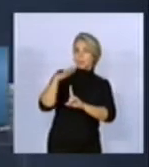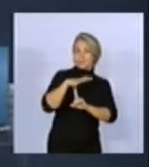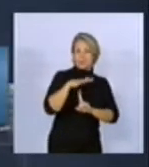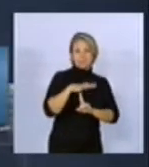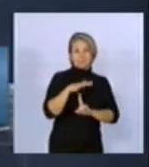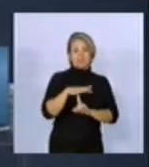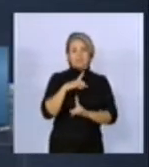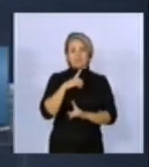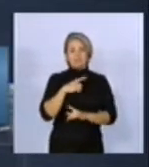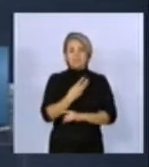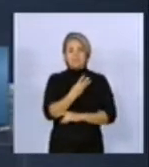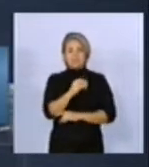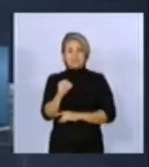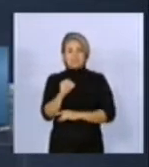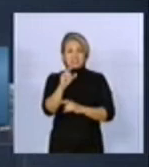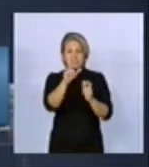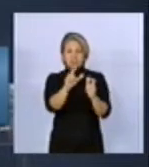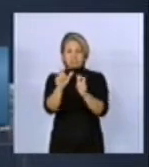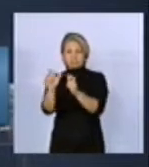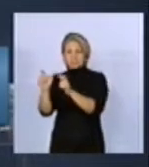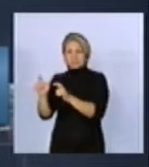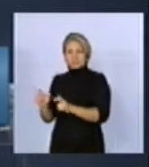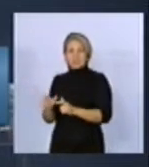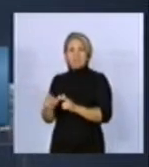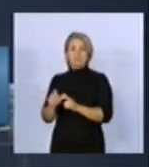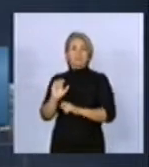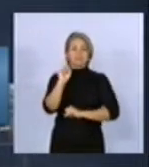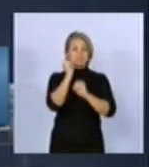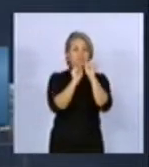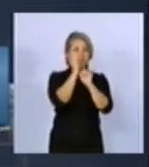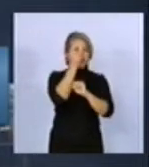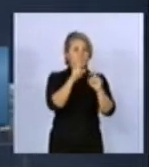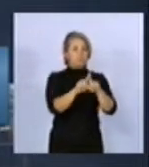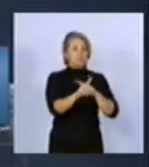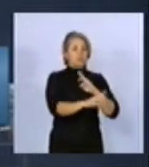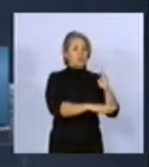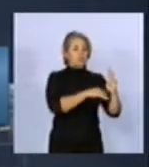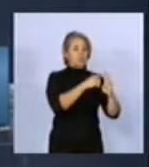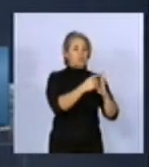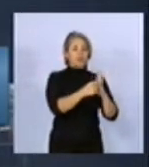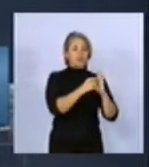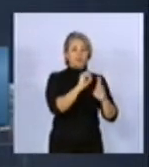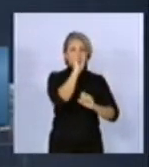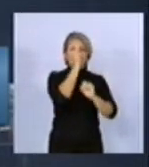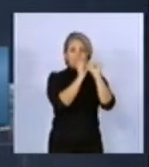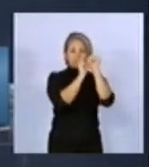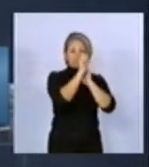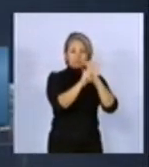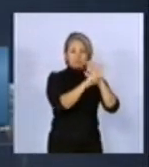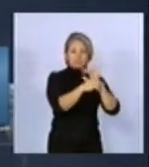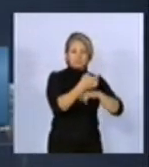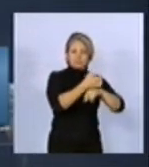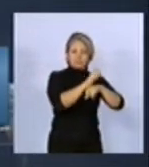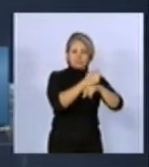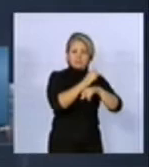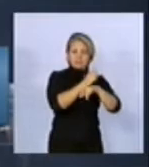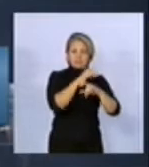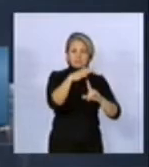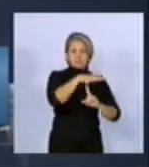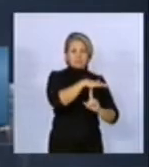que compõem suas 30 unidades industriais e quatro melhores indústrias de biodiesel no estado do Paraná